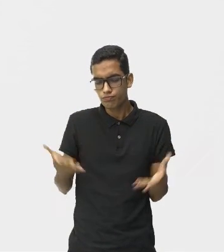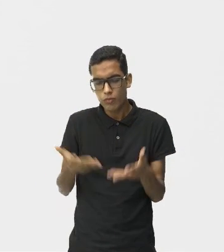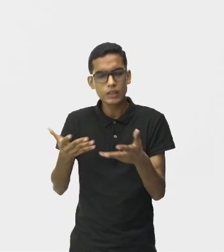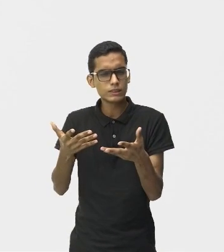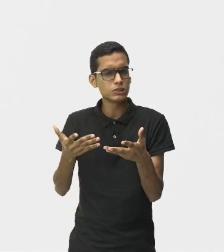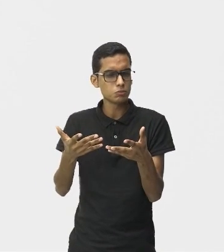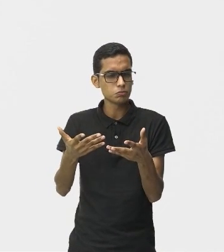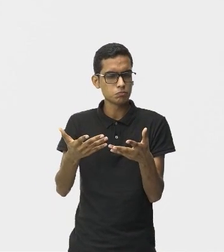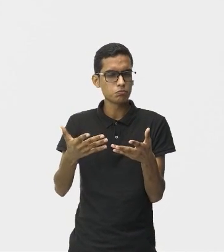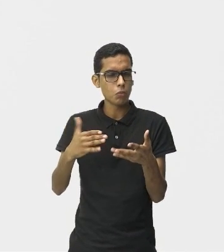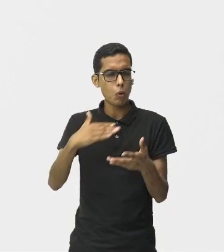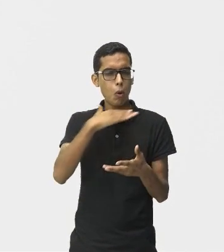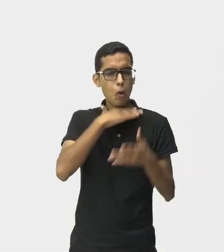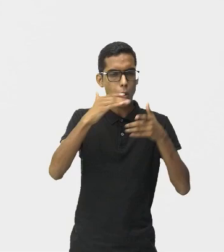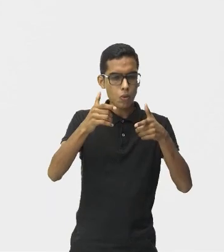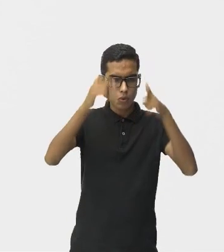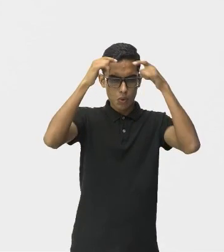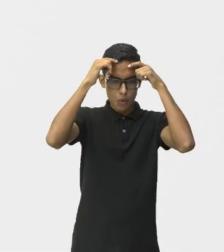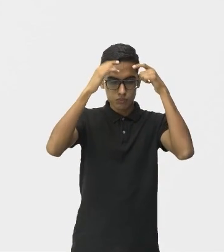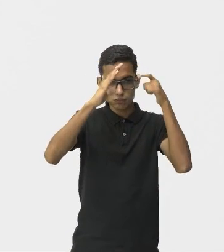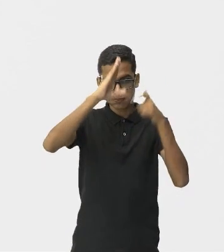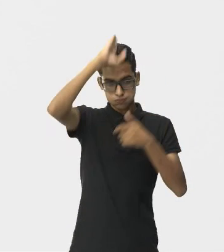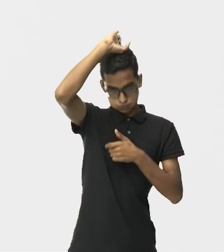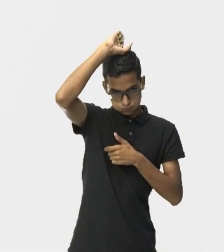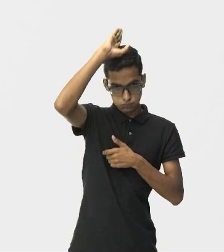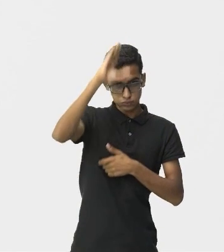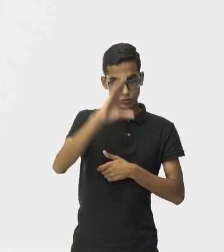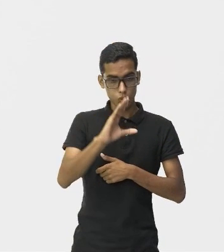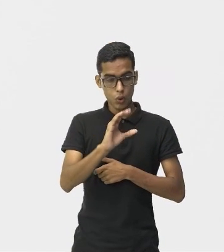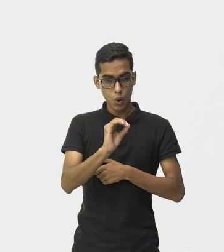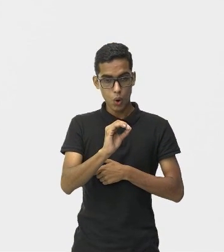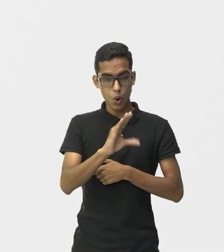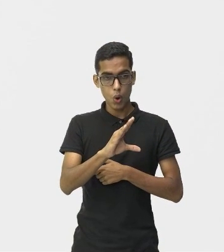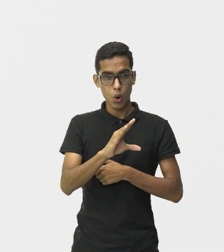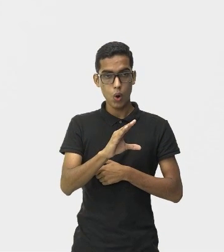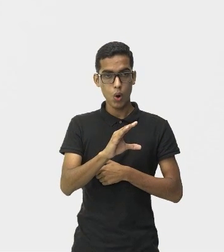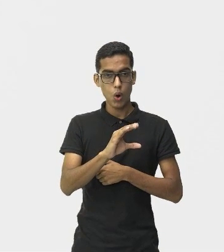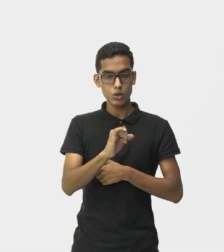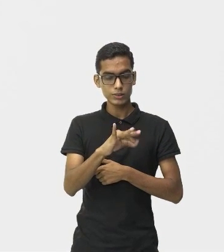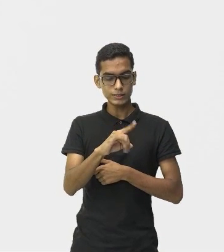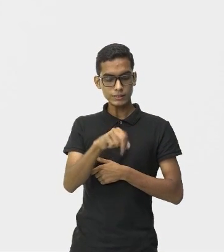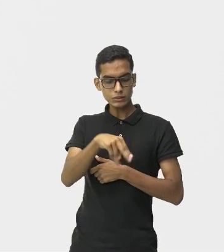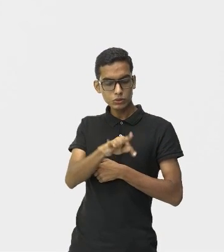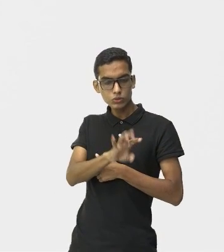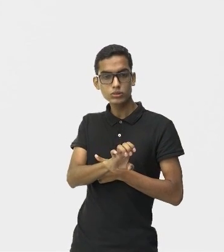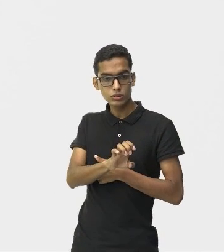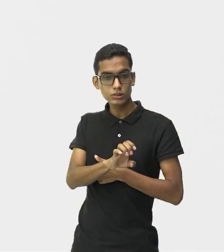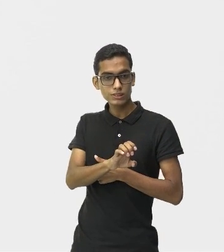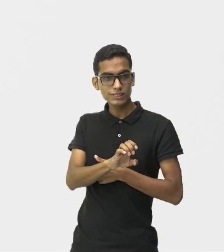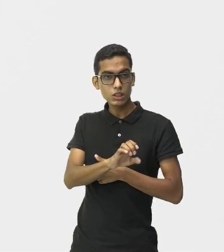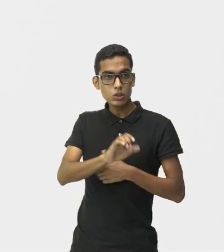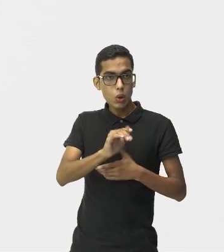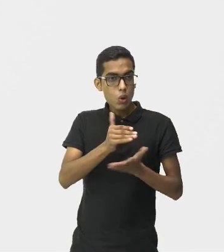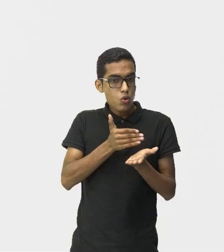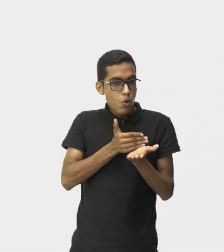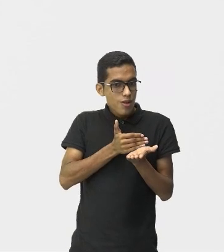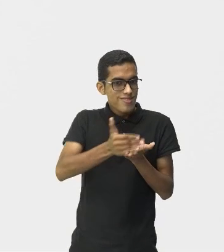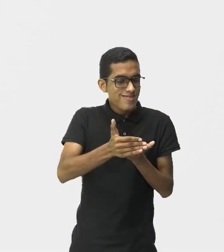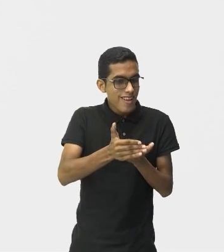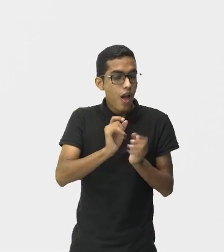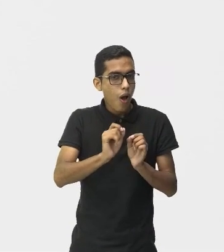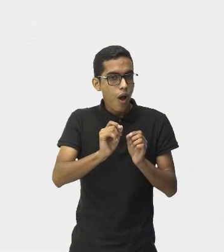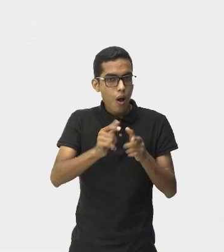eventual queda do Império Romano do Ocidente, tá, gente? É interessante que a gente frisar isso. O que vai estar entrando em crise não é o Império Oriente, o